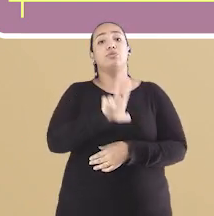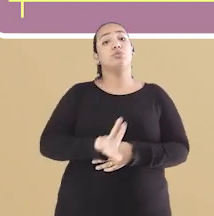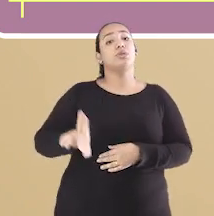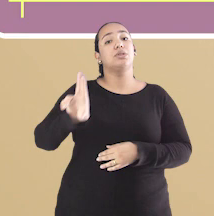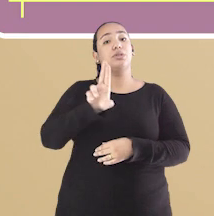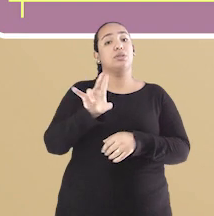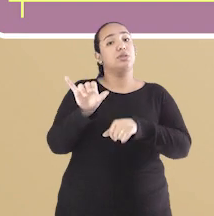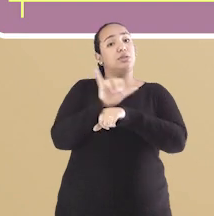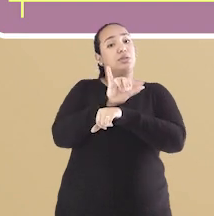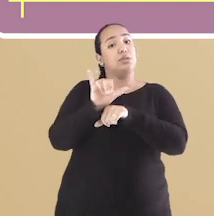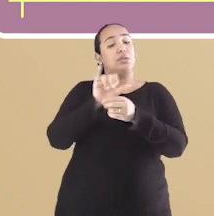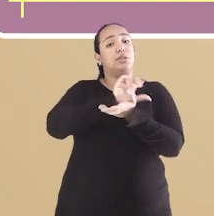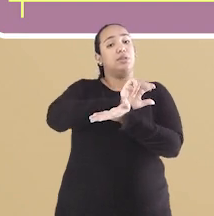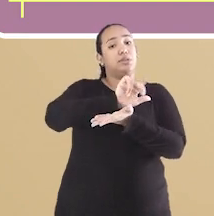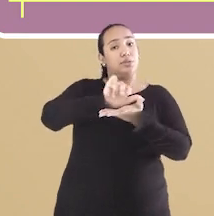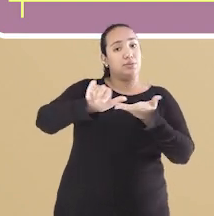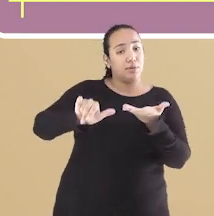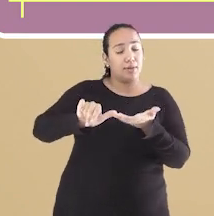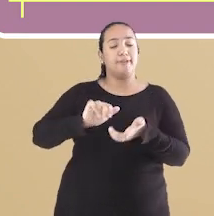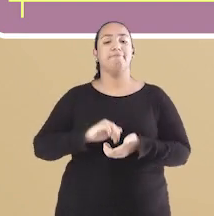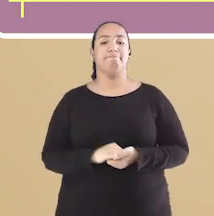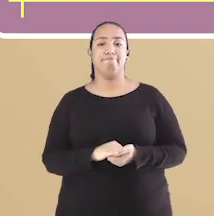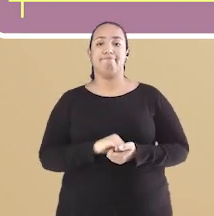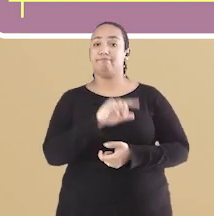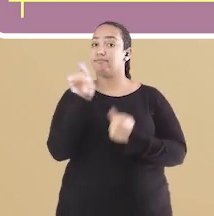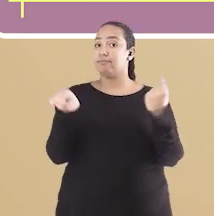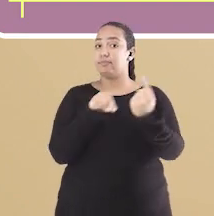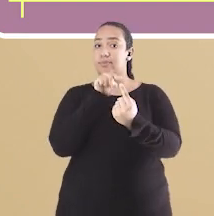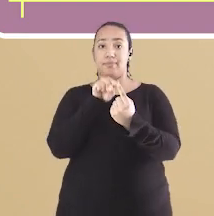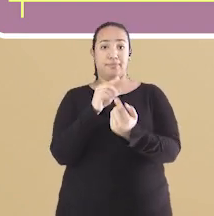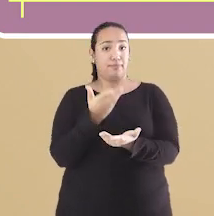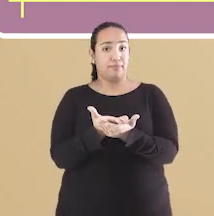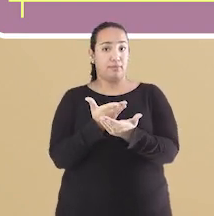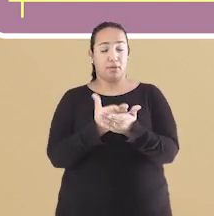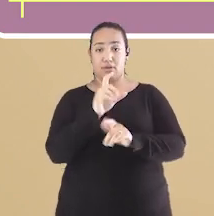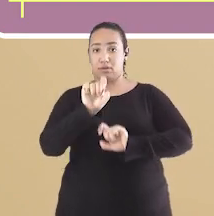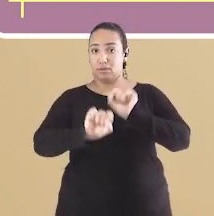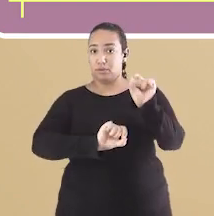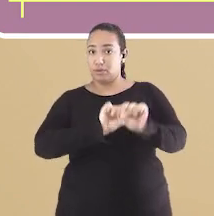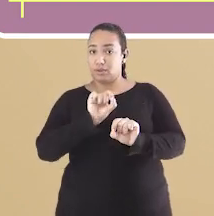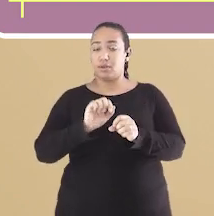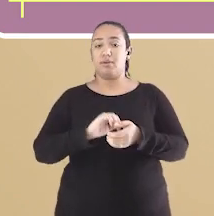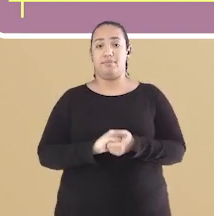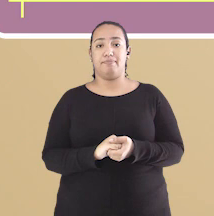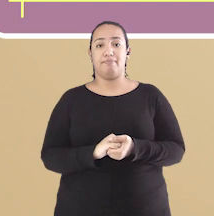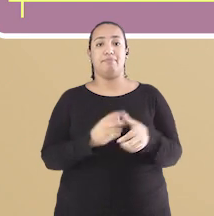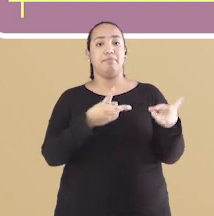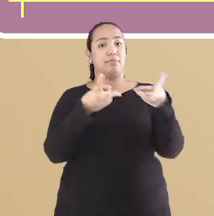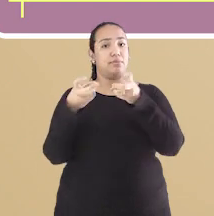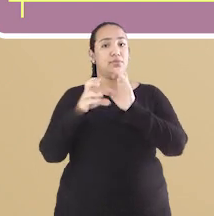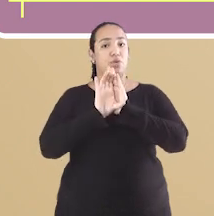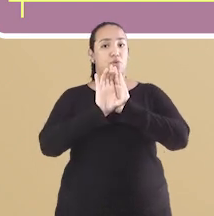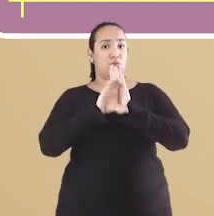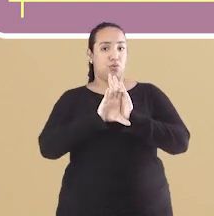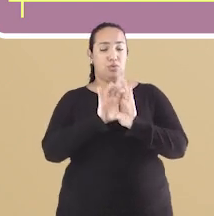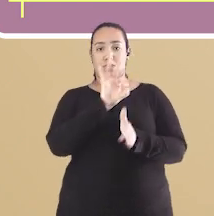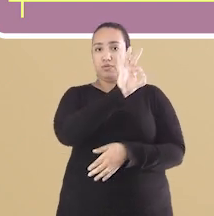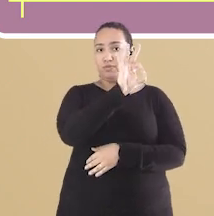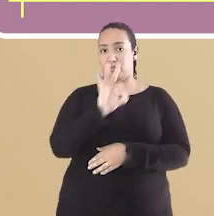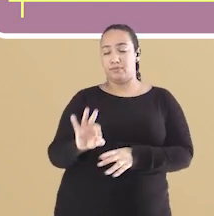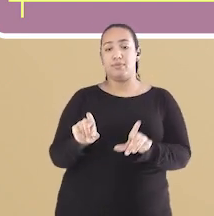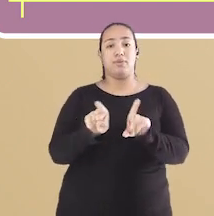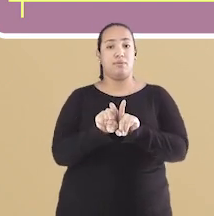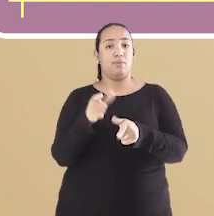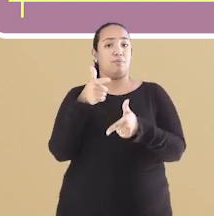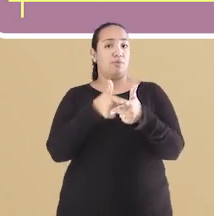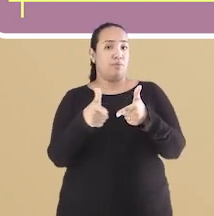utilizando diferentes linguagens e códigos. E o objetivo da aula é compreender o conceito de porcentagem e